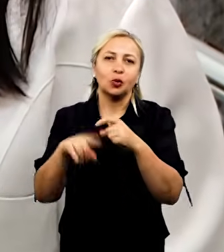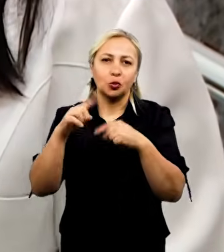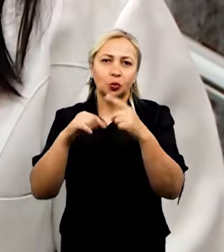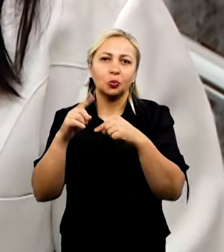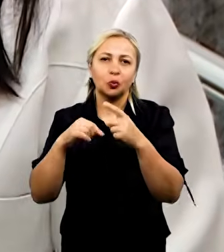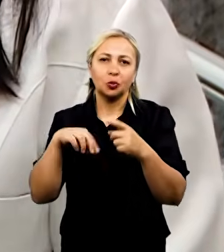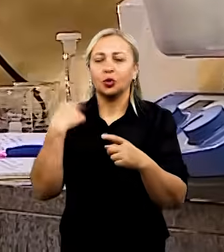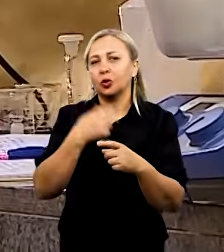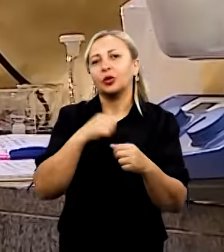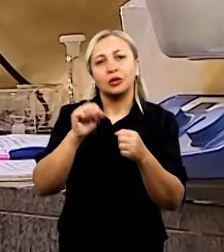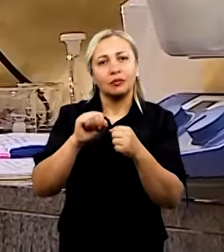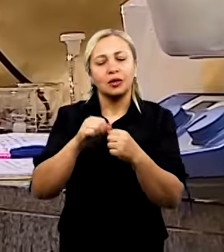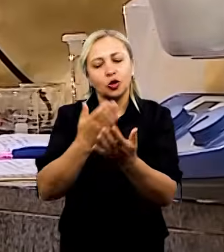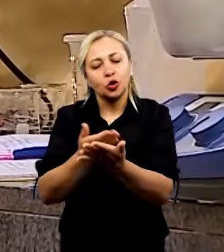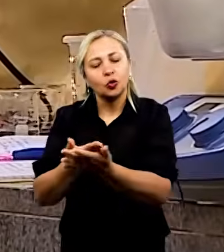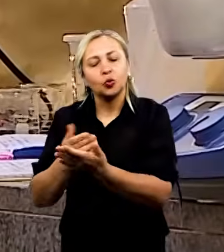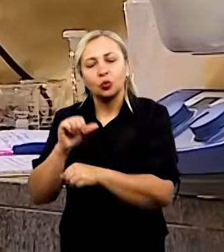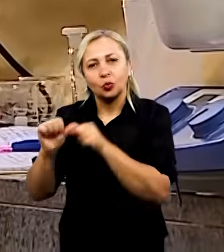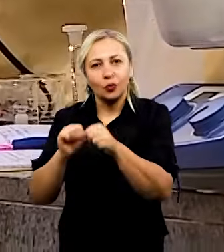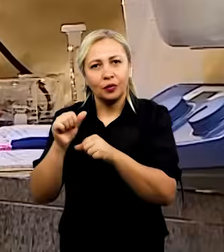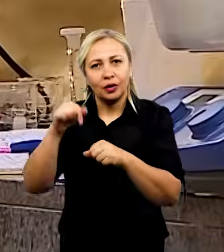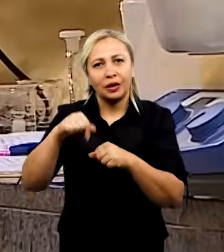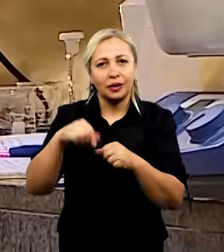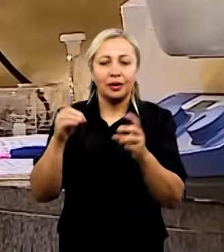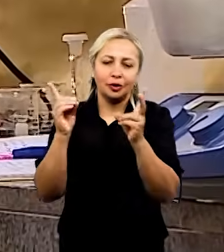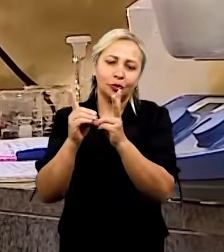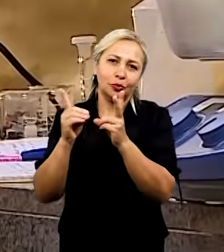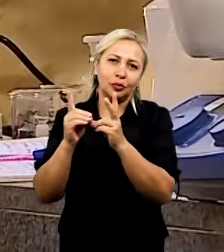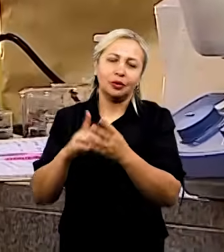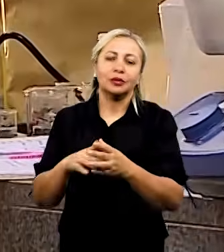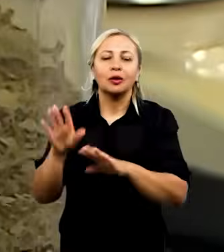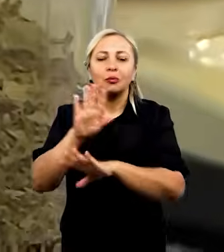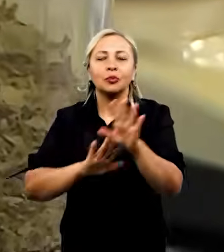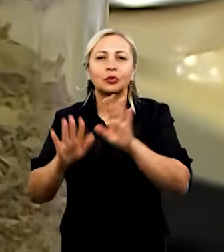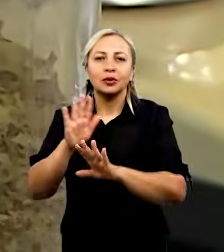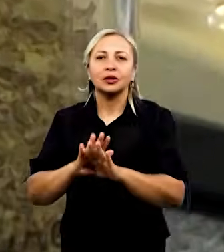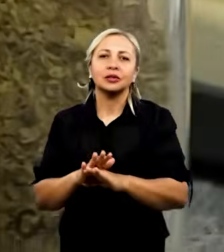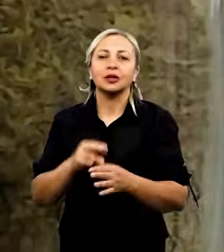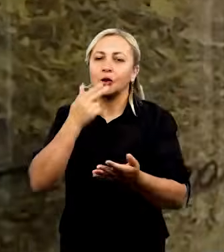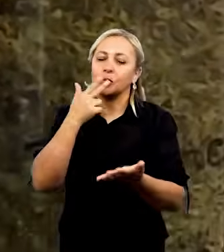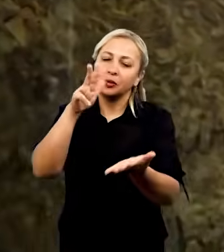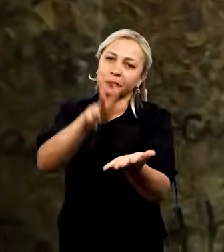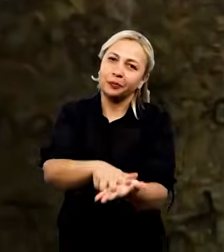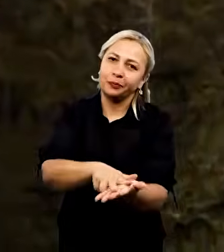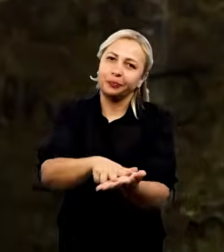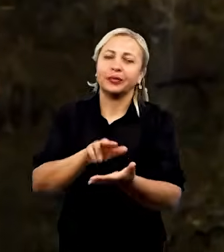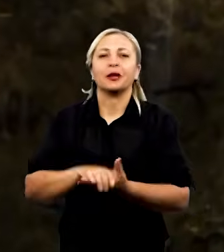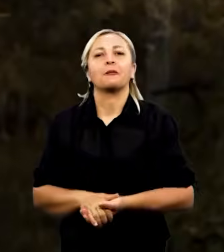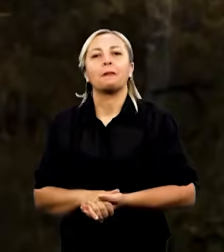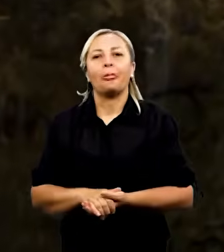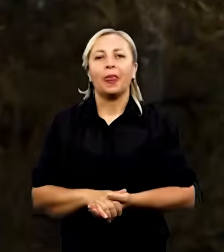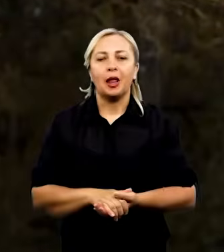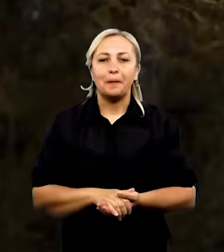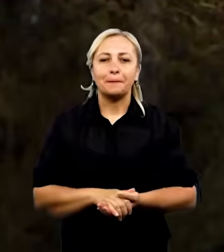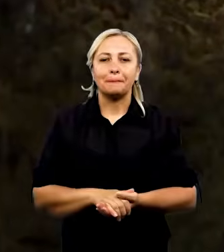a gente está desenvolvendo e que está protegido aí pela nossa carta patente.